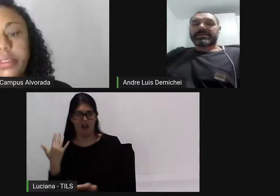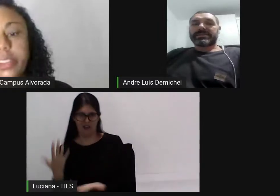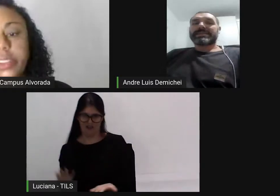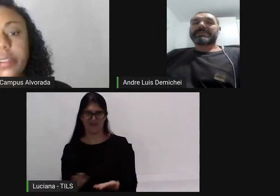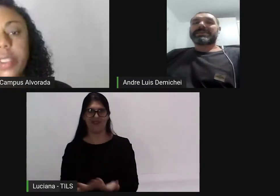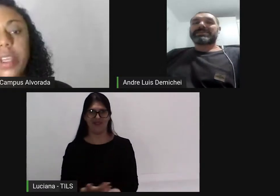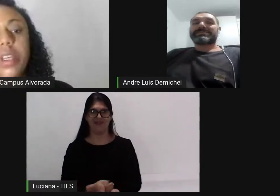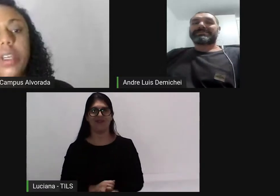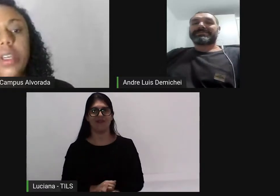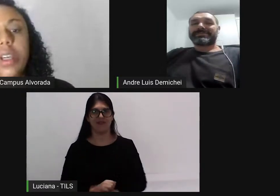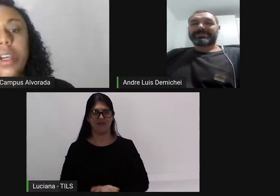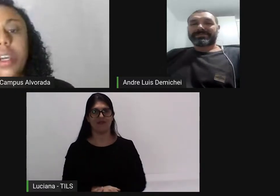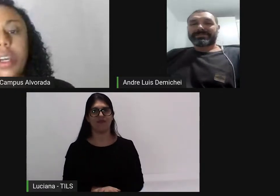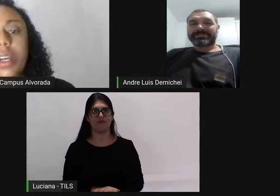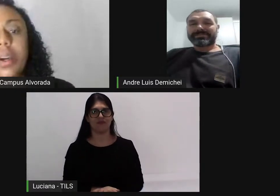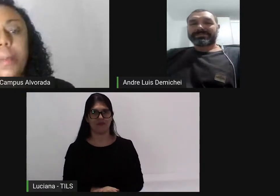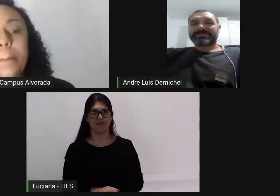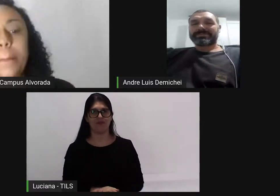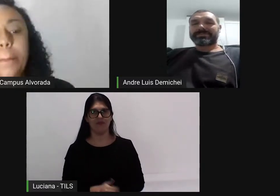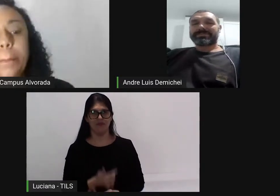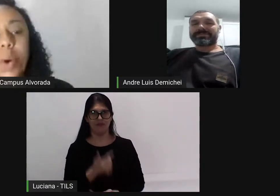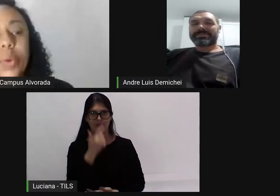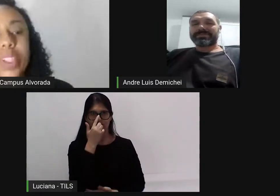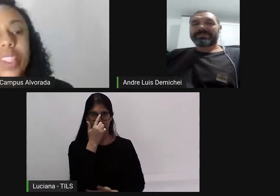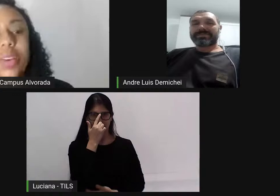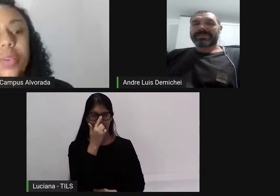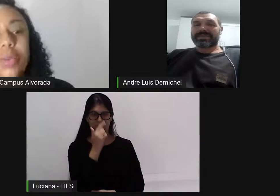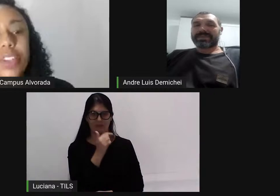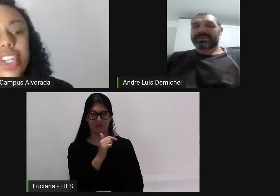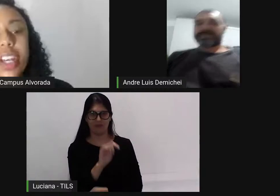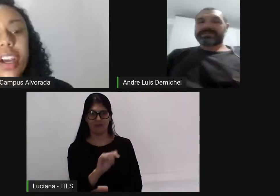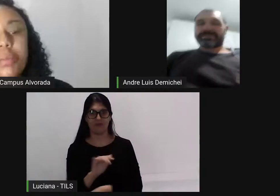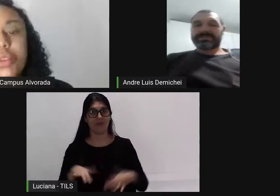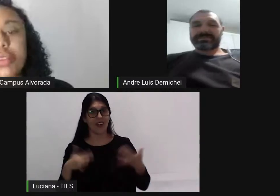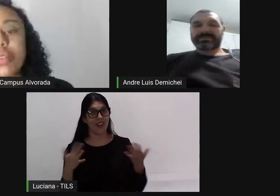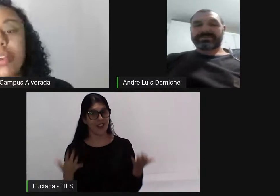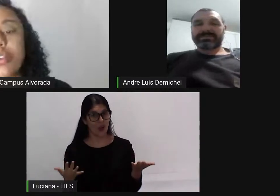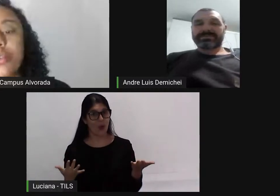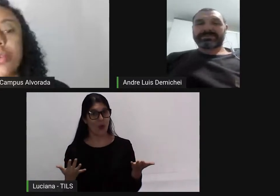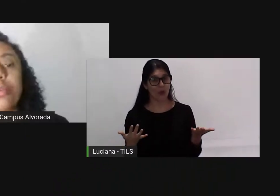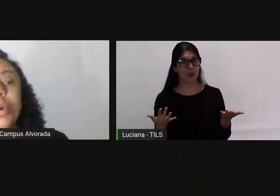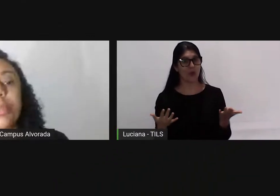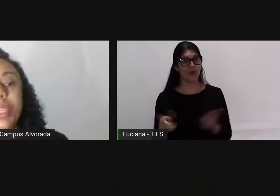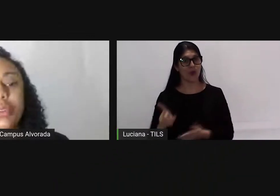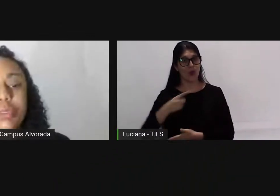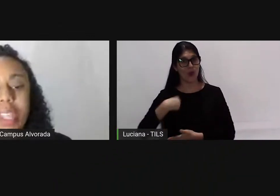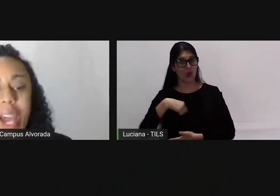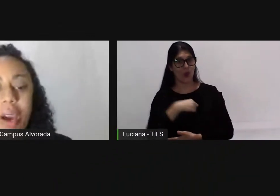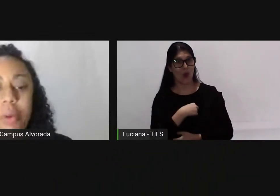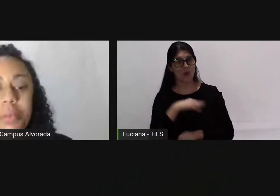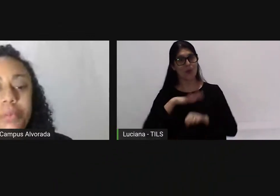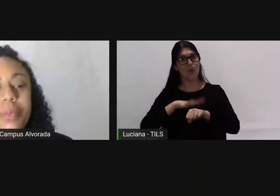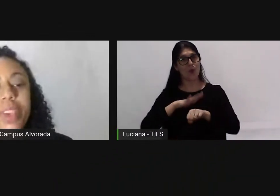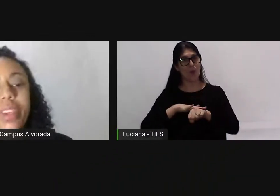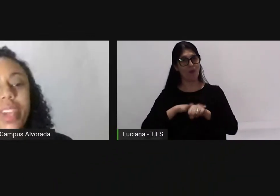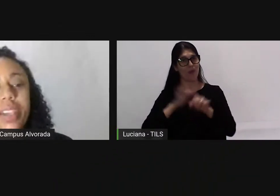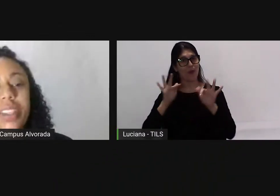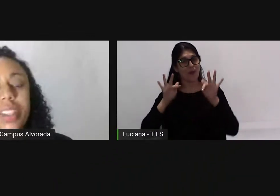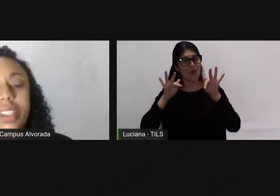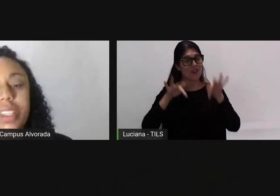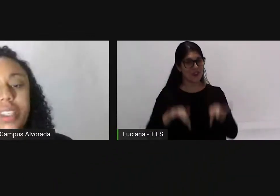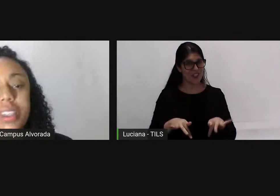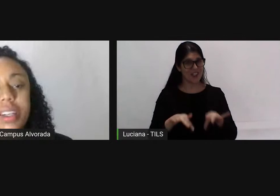enfim. Exatamente. Bom, então, chegamos no nosso momento final, e